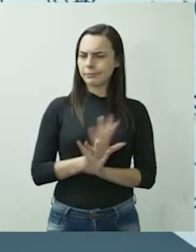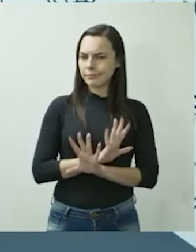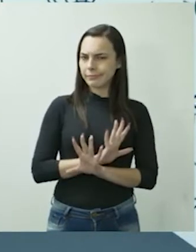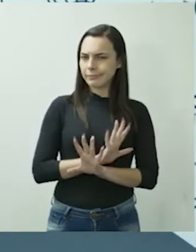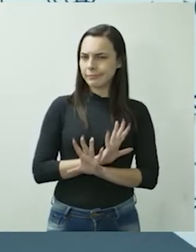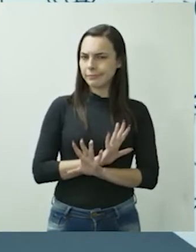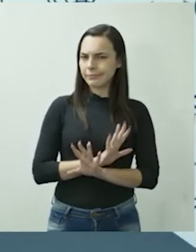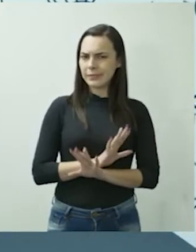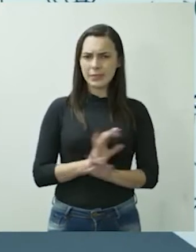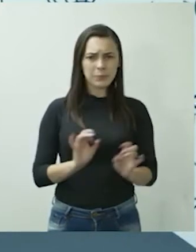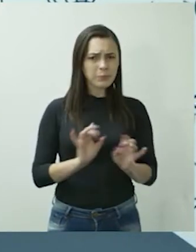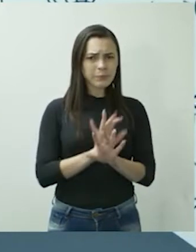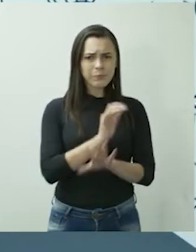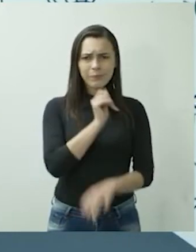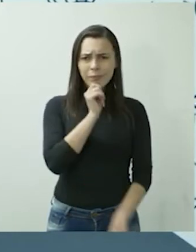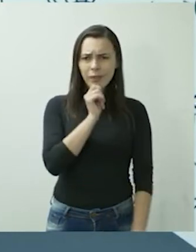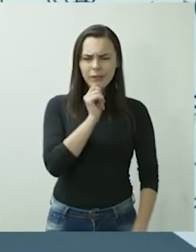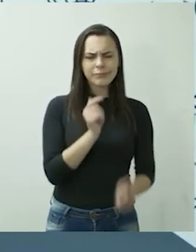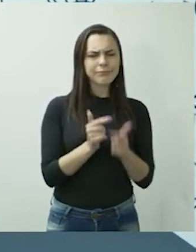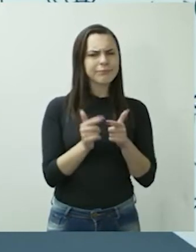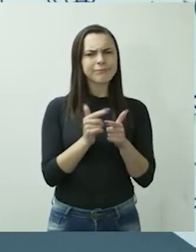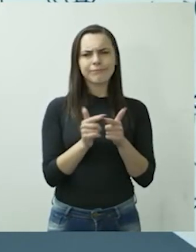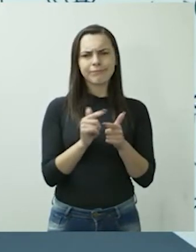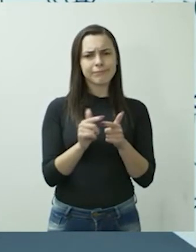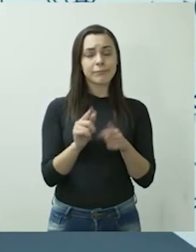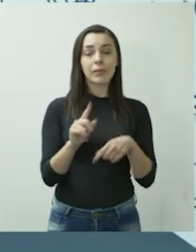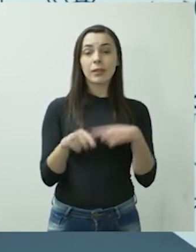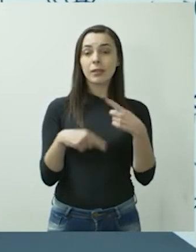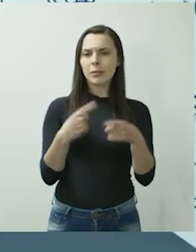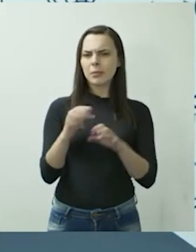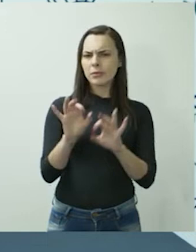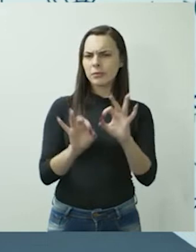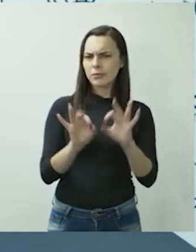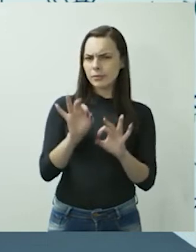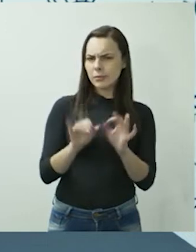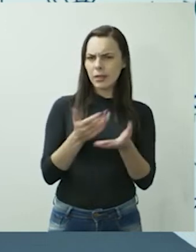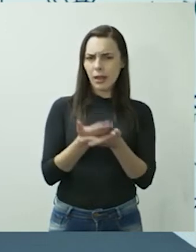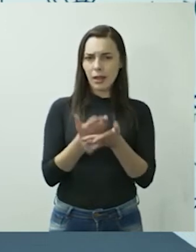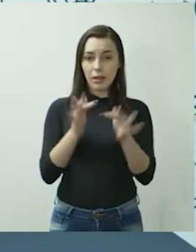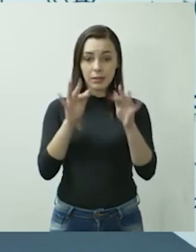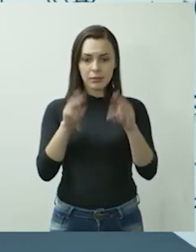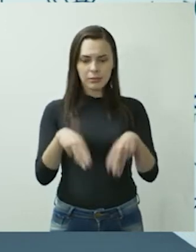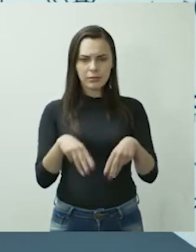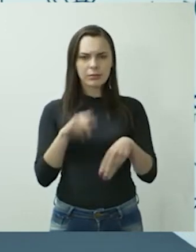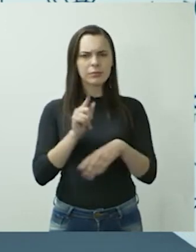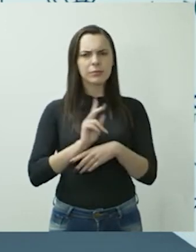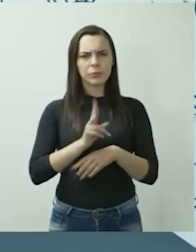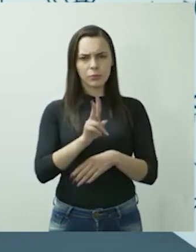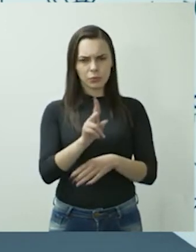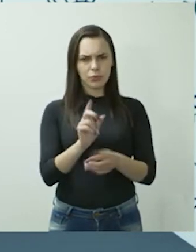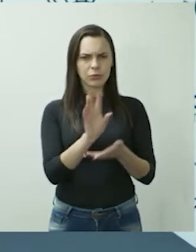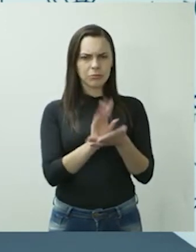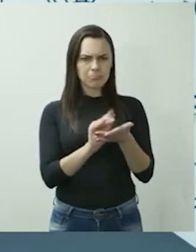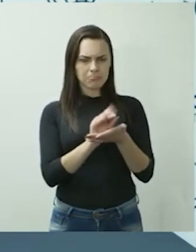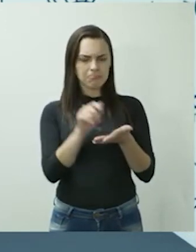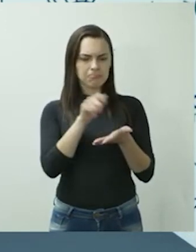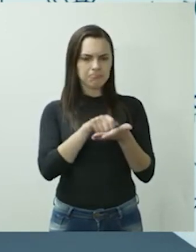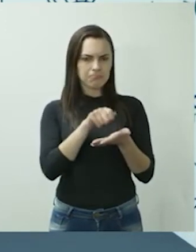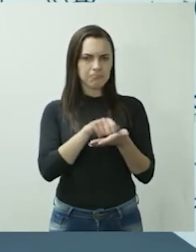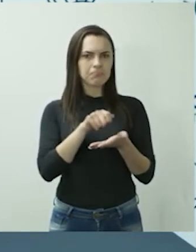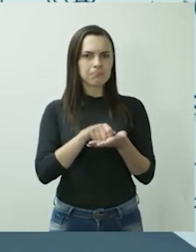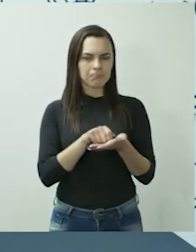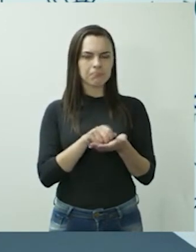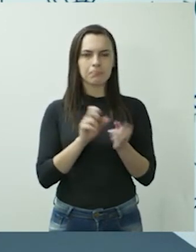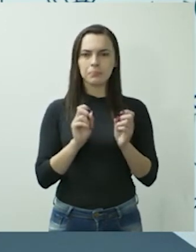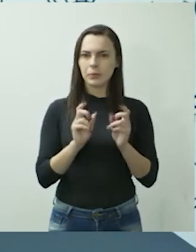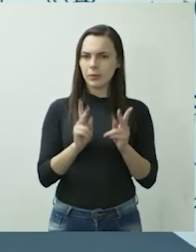Terminaram? Se não terminaram, não tem problema, tá? Vocês podem se organizar lá no final da aula e fazer o registro lá no